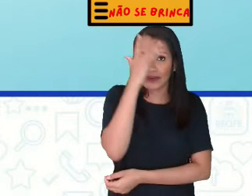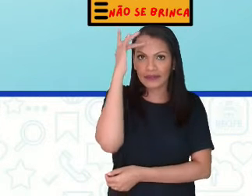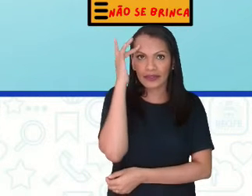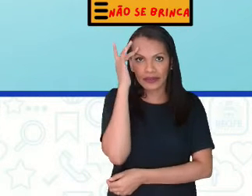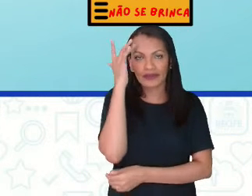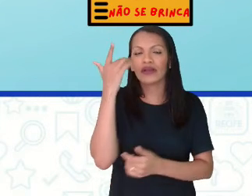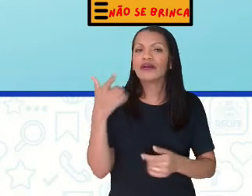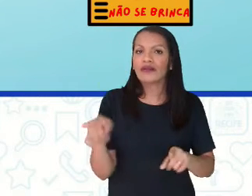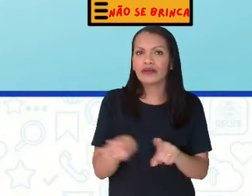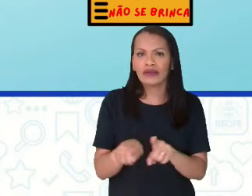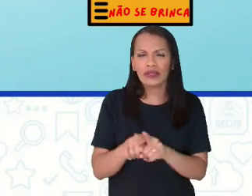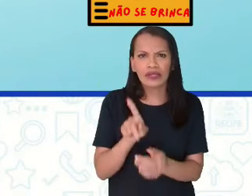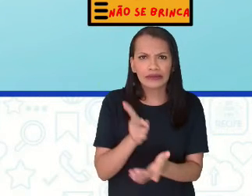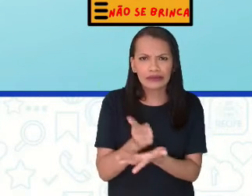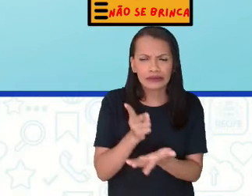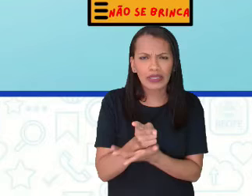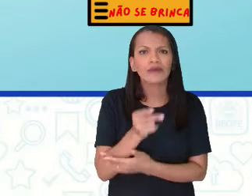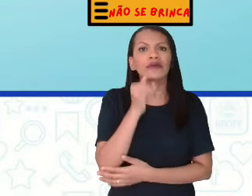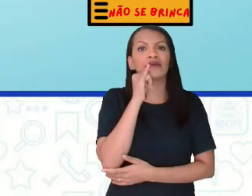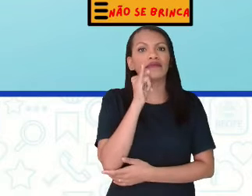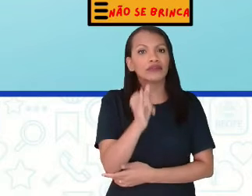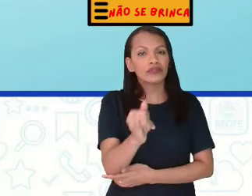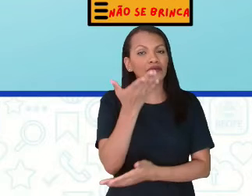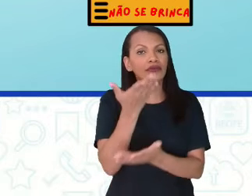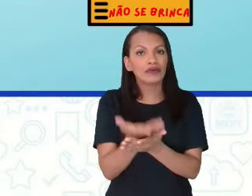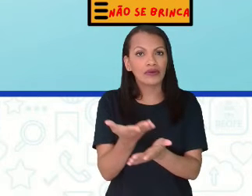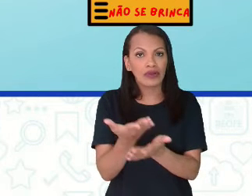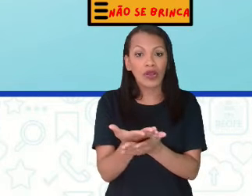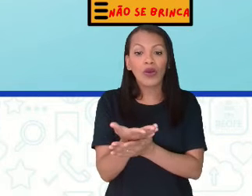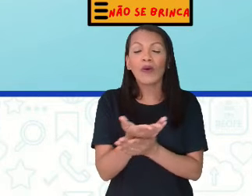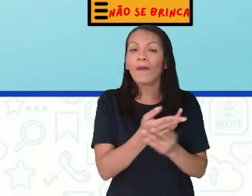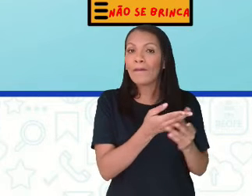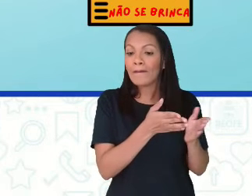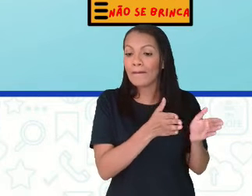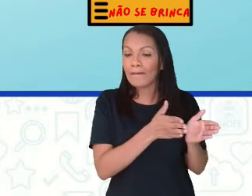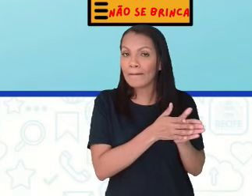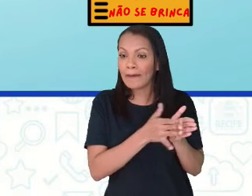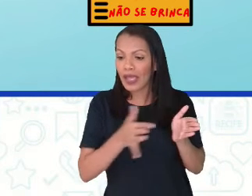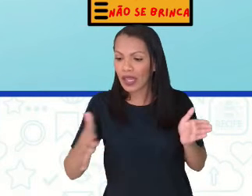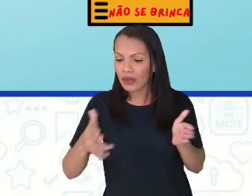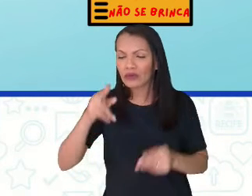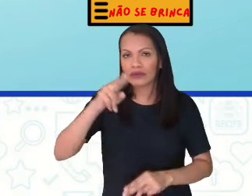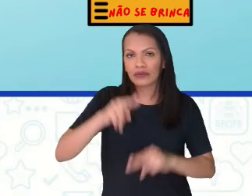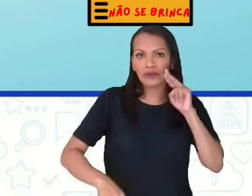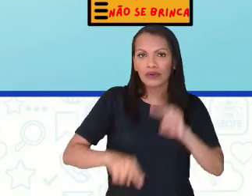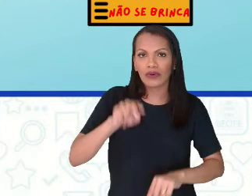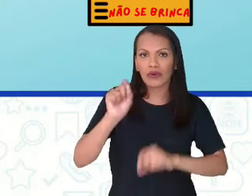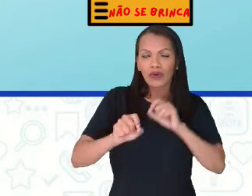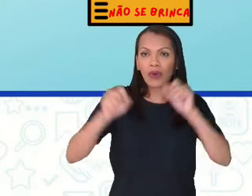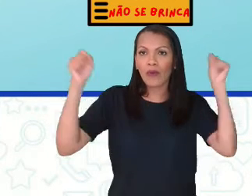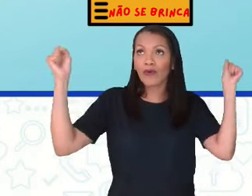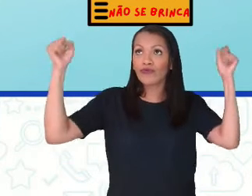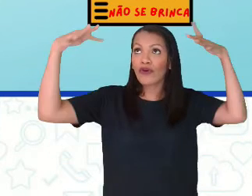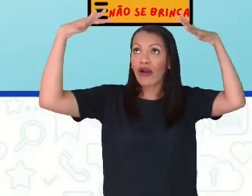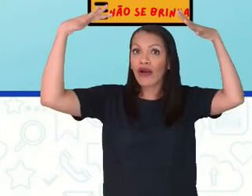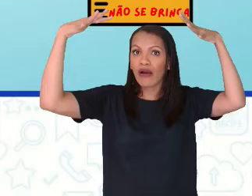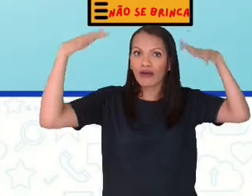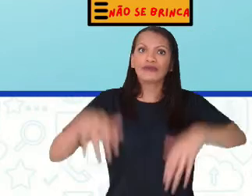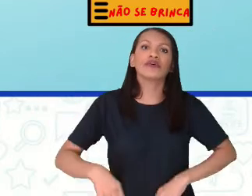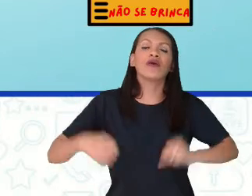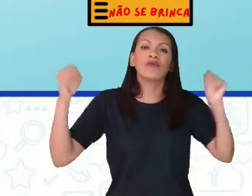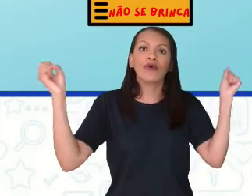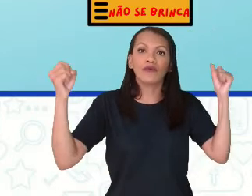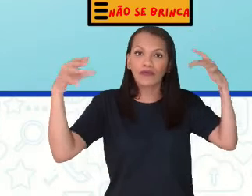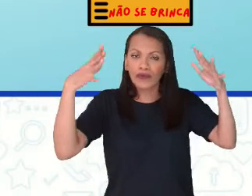questão dos fogos, que eu venho sempre falando nas aulas, nesse período de junho, né? A questão aí de cuidado em relação